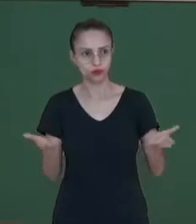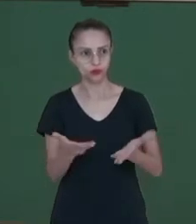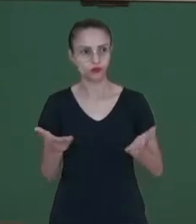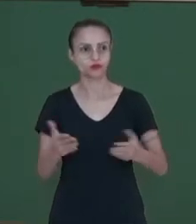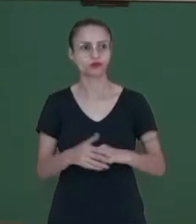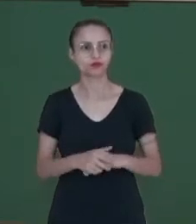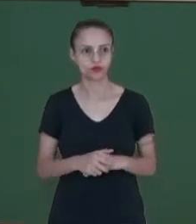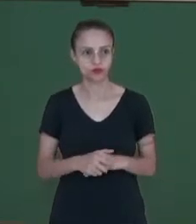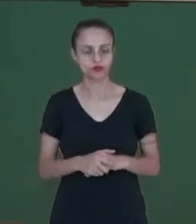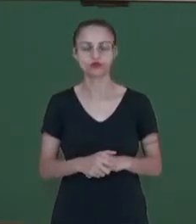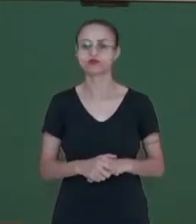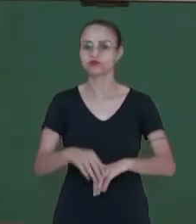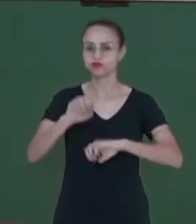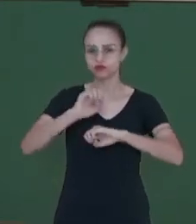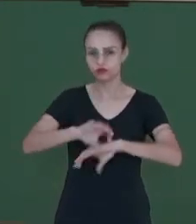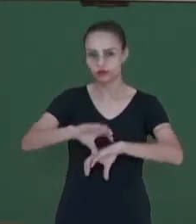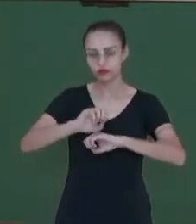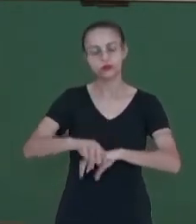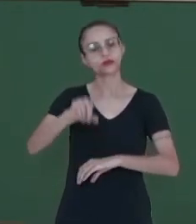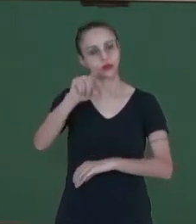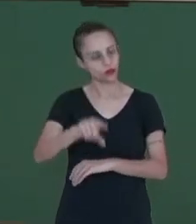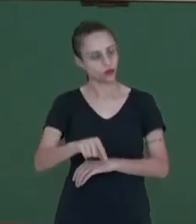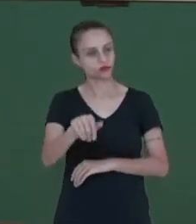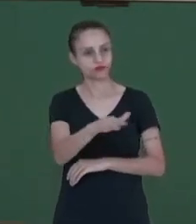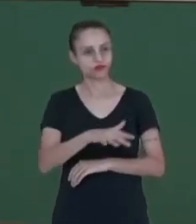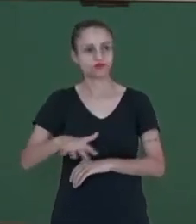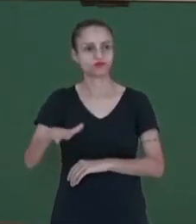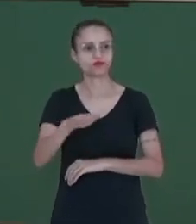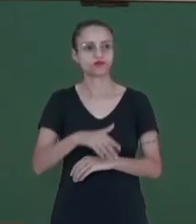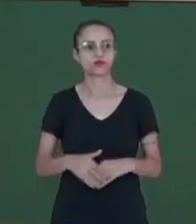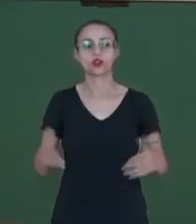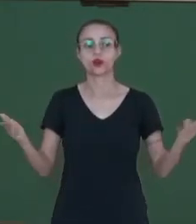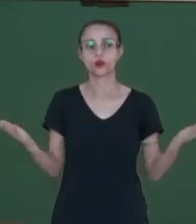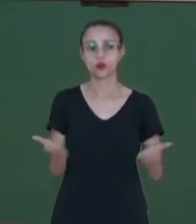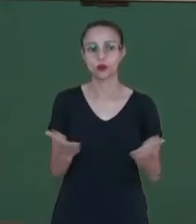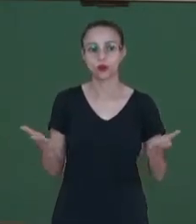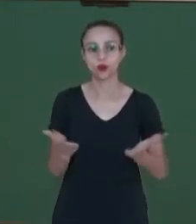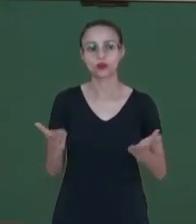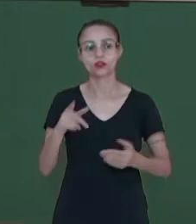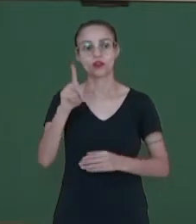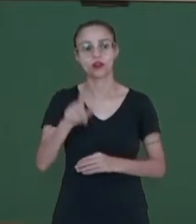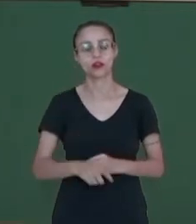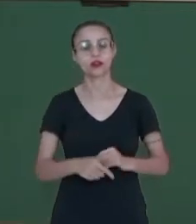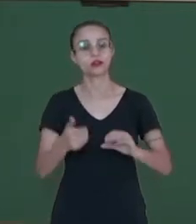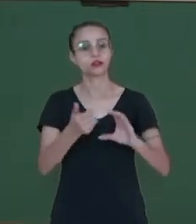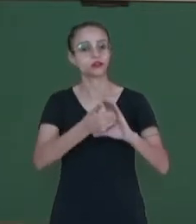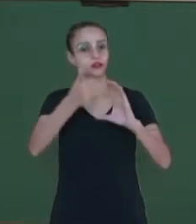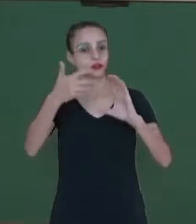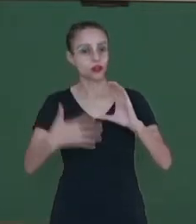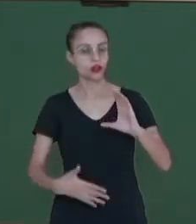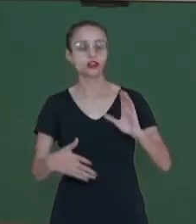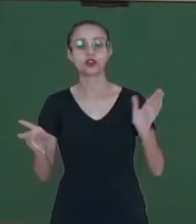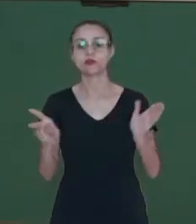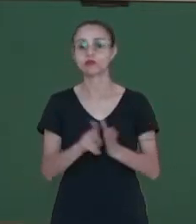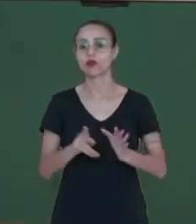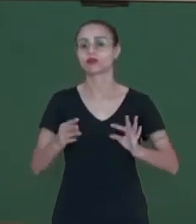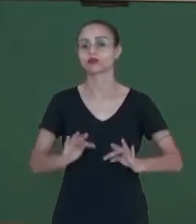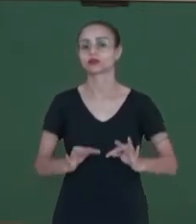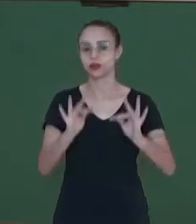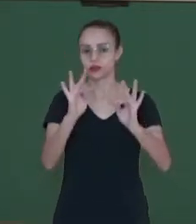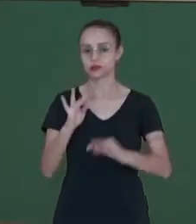veio para educação, já foi inserida na educação. Na Idade Contemporânea, as características